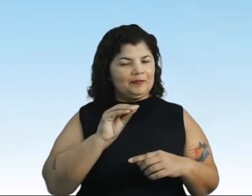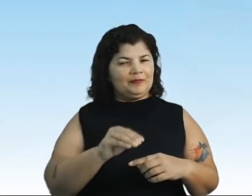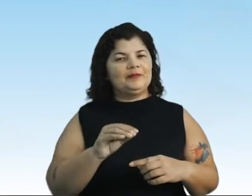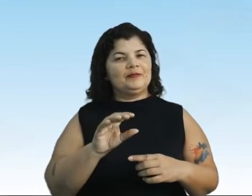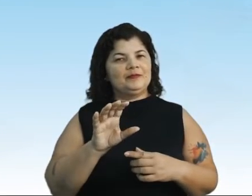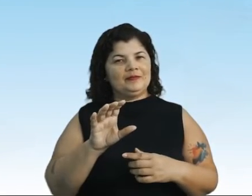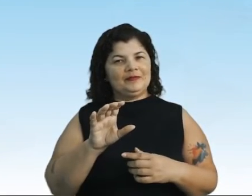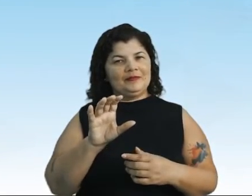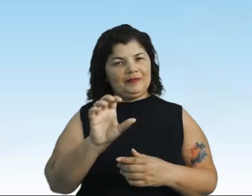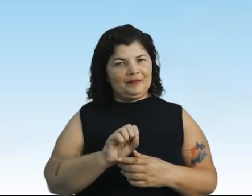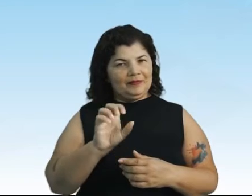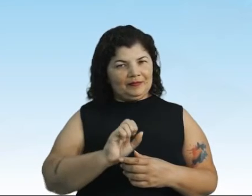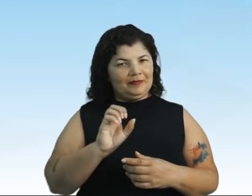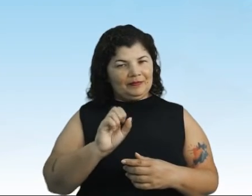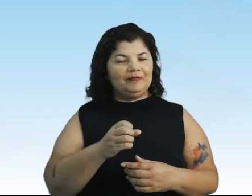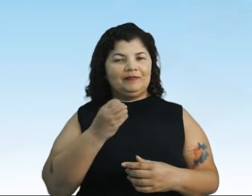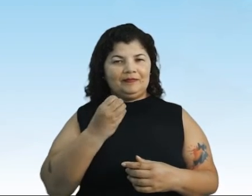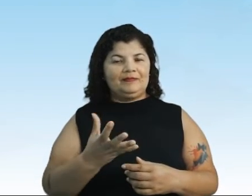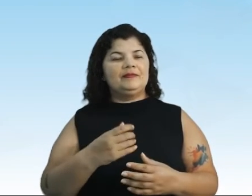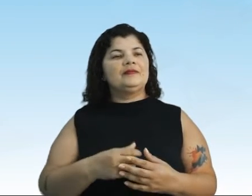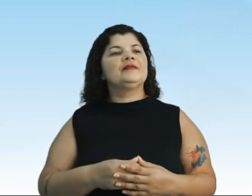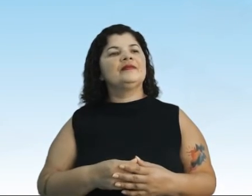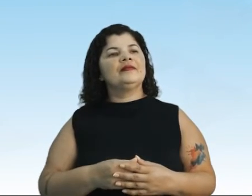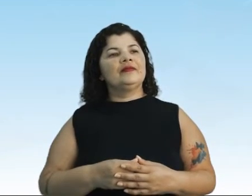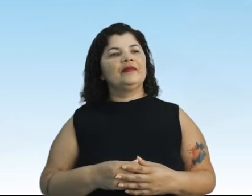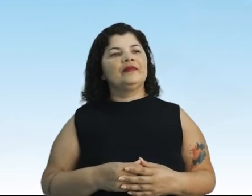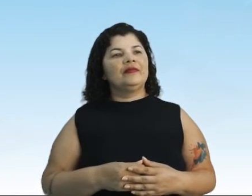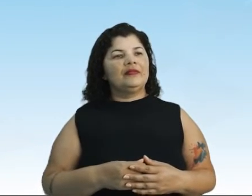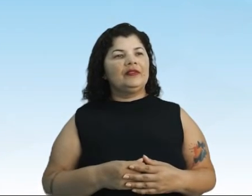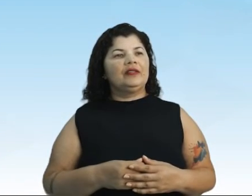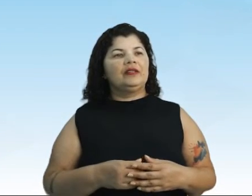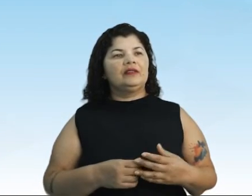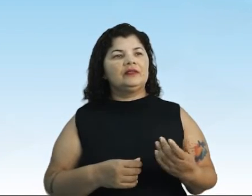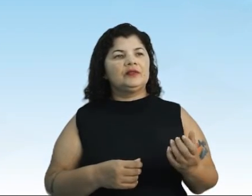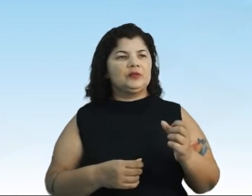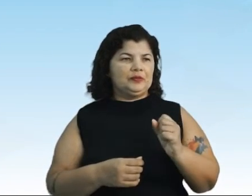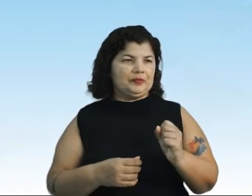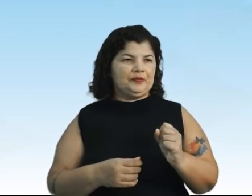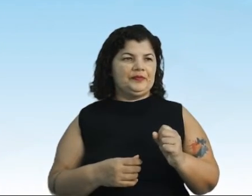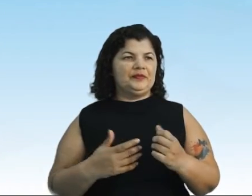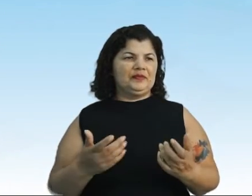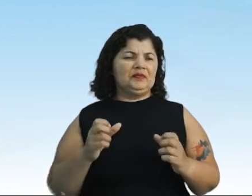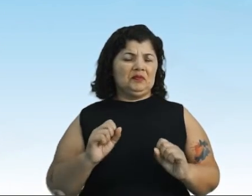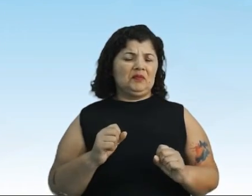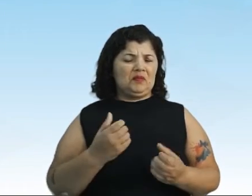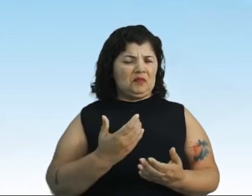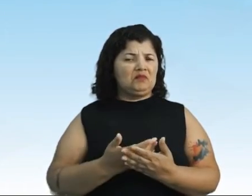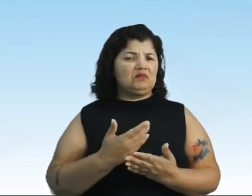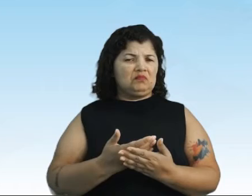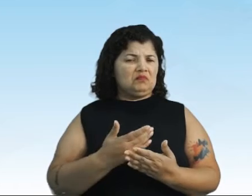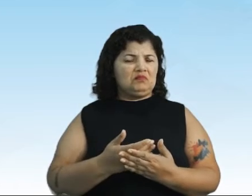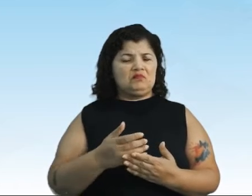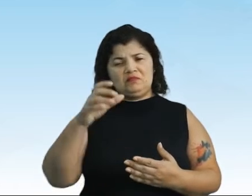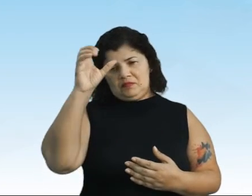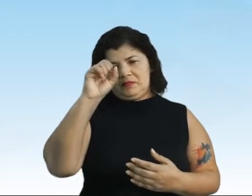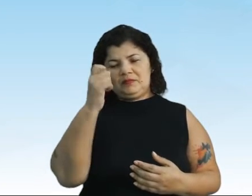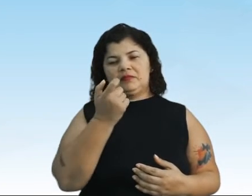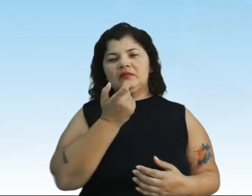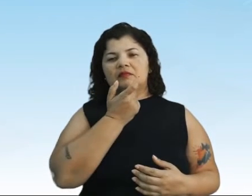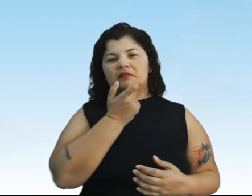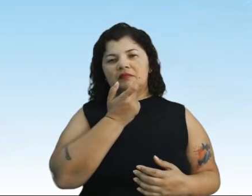legal. E number 8, I can study Italian. Eu posso estudar italiano, sim, assim como qualquer